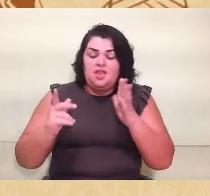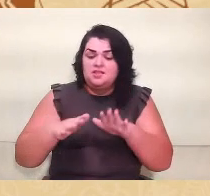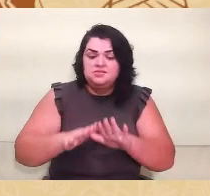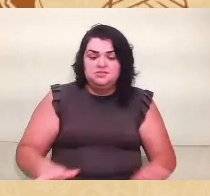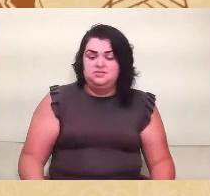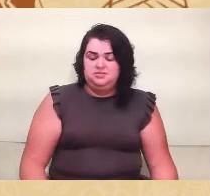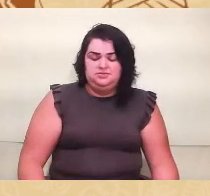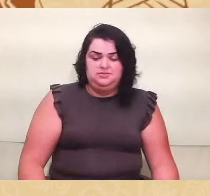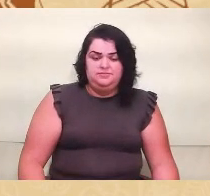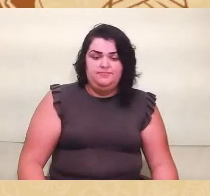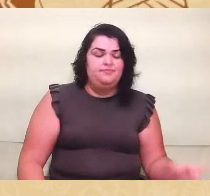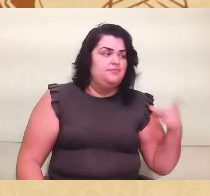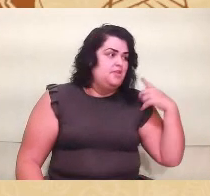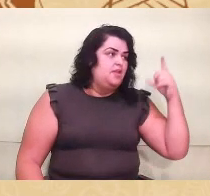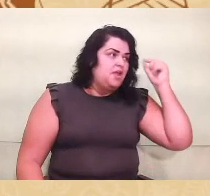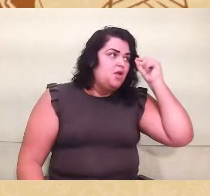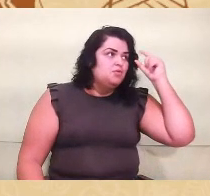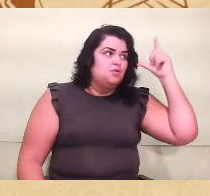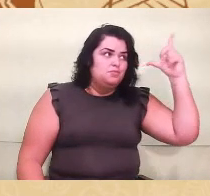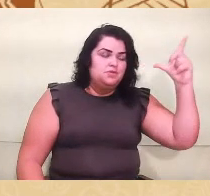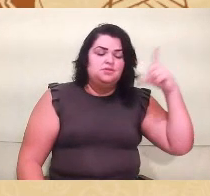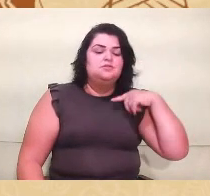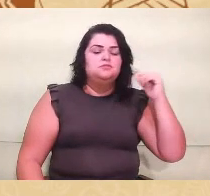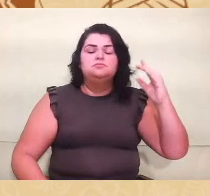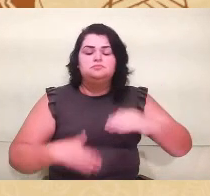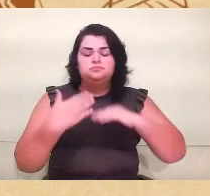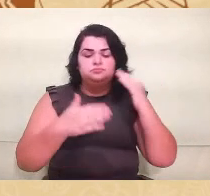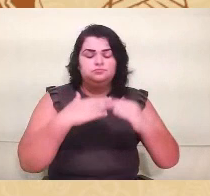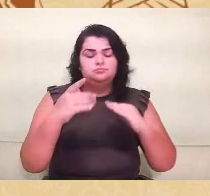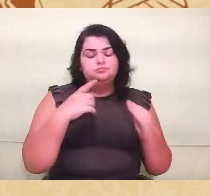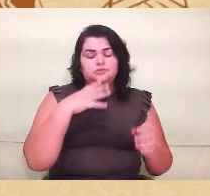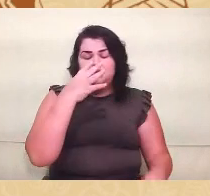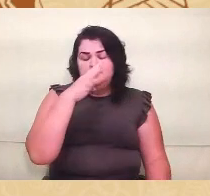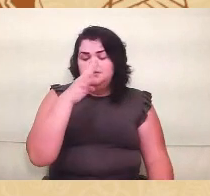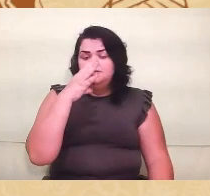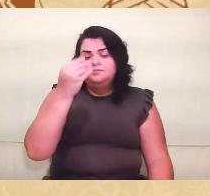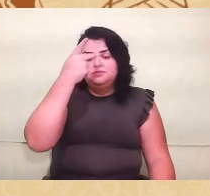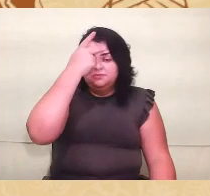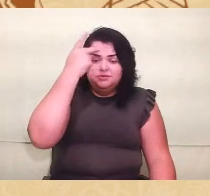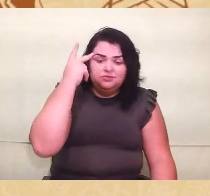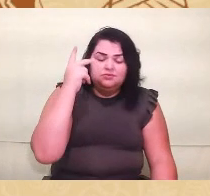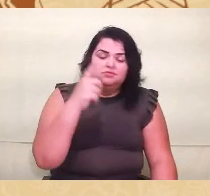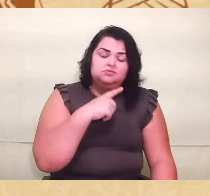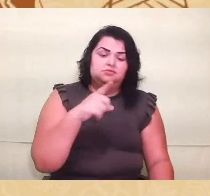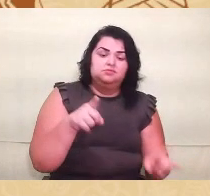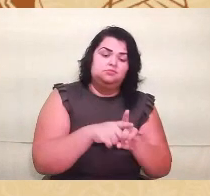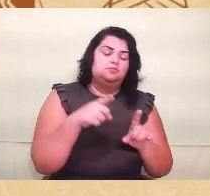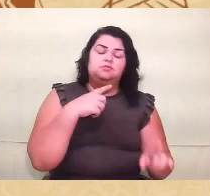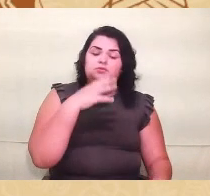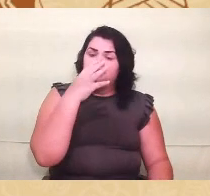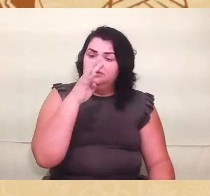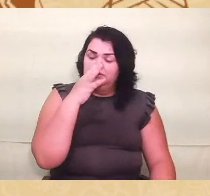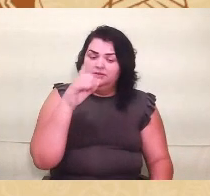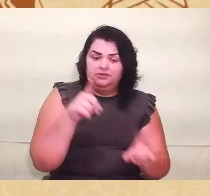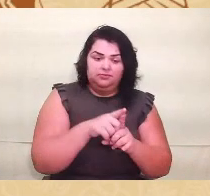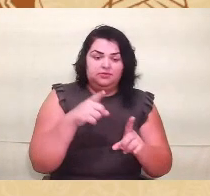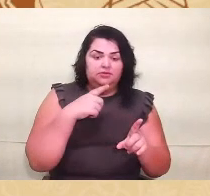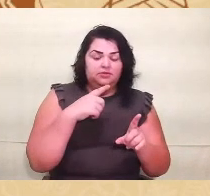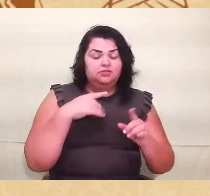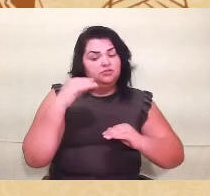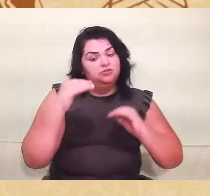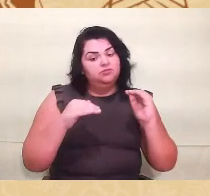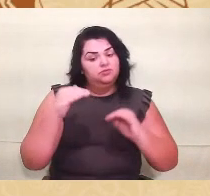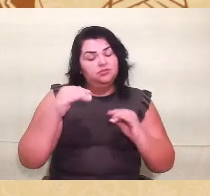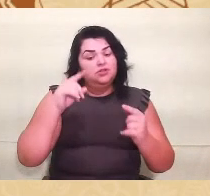nossa autonomia, o nosso protagonismo, que inspira muita gente, por isso que a gente também é inspiração, por outro lado, a nossa